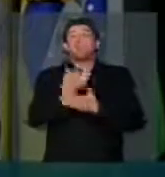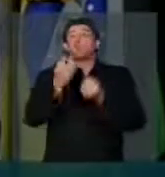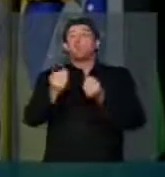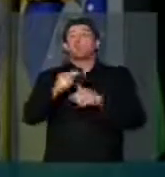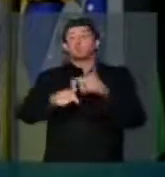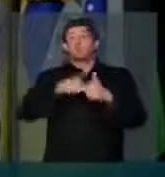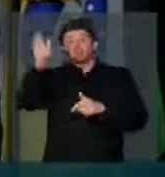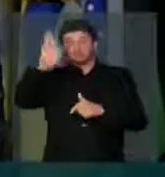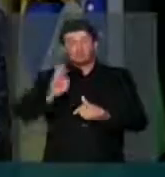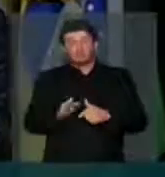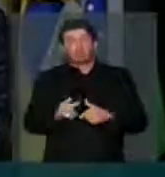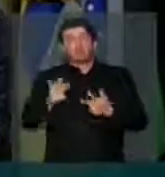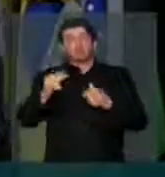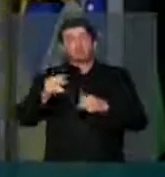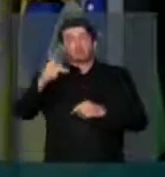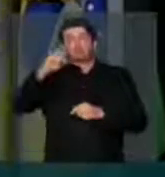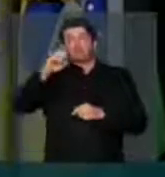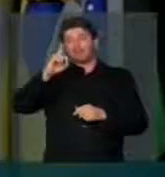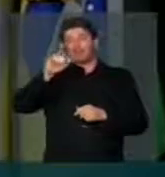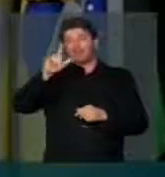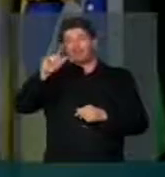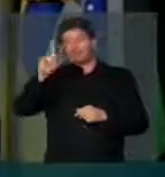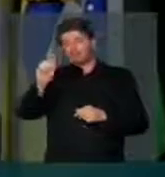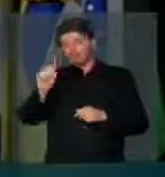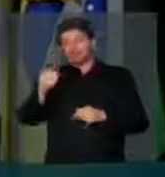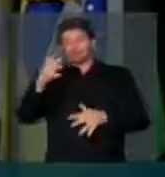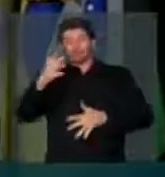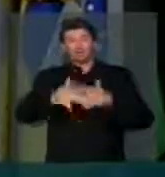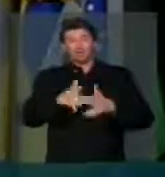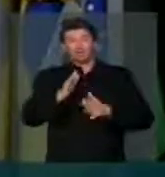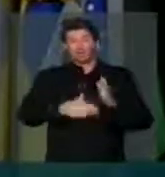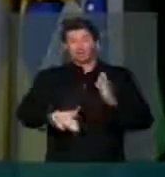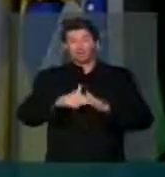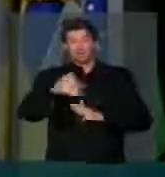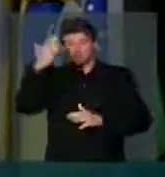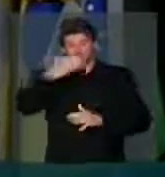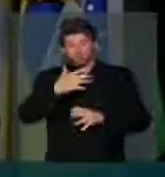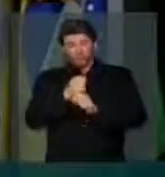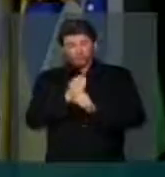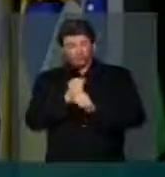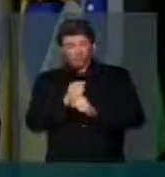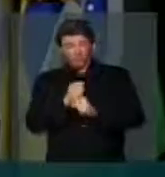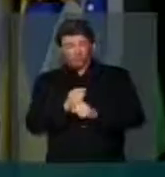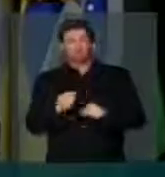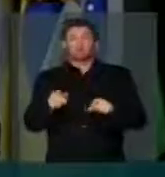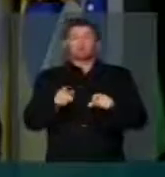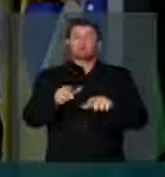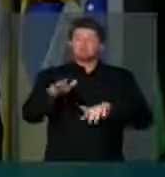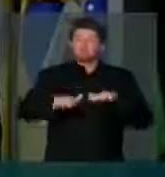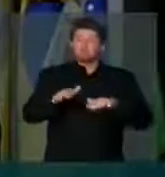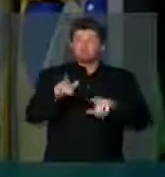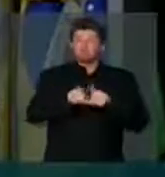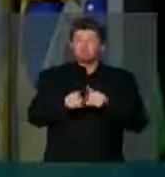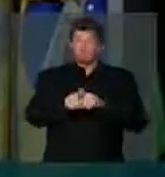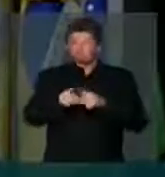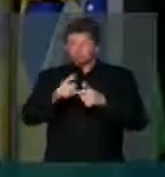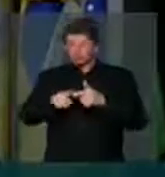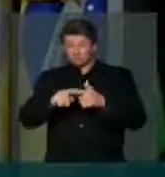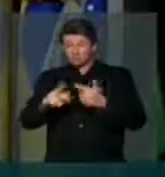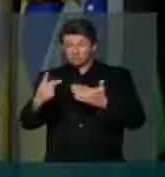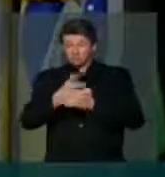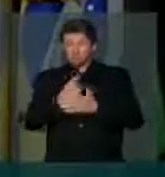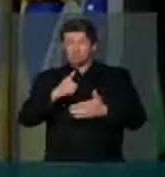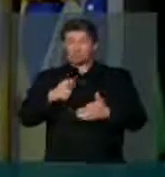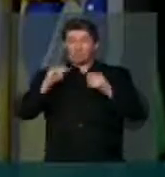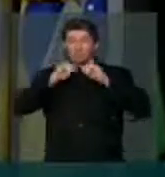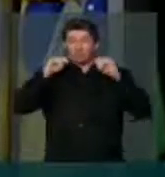país, como as pedaladas fiscais que comprometem a sua prestação de contas e as supostas doações ilícitas para